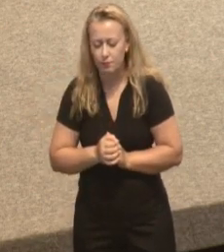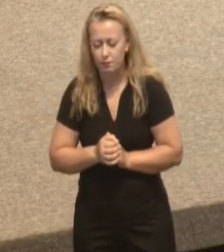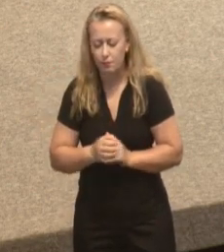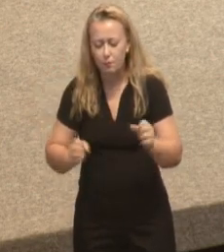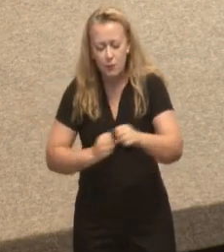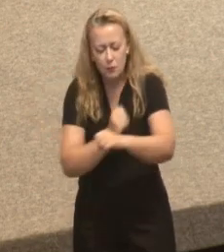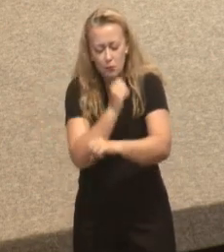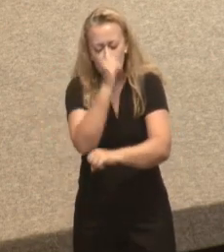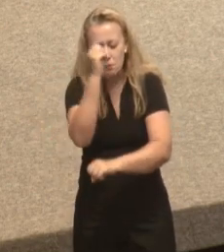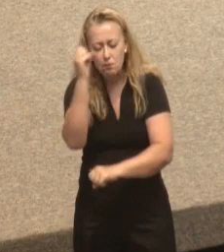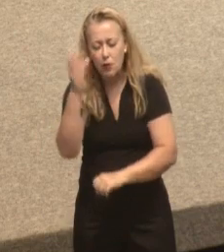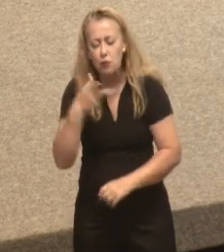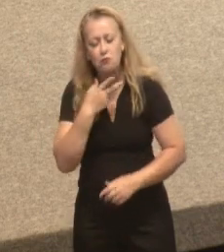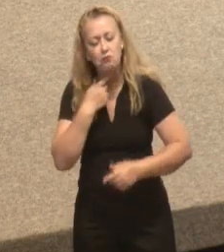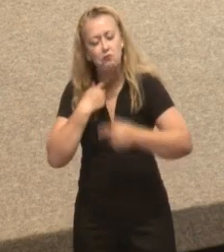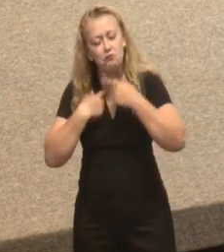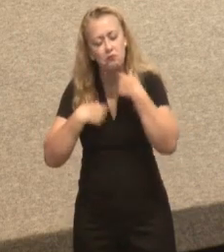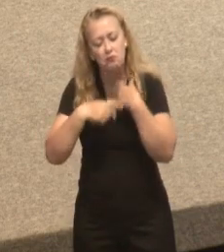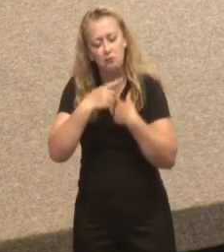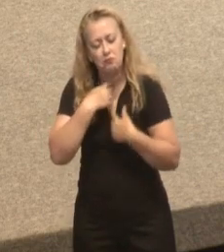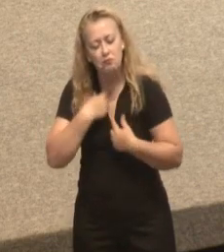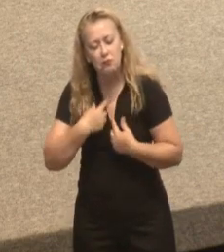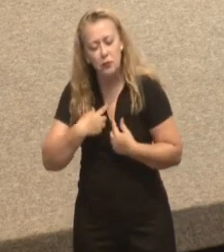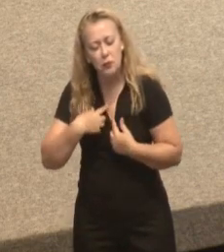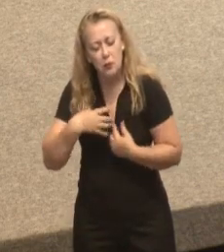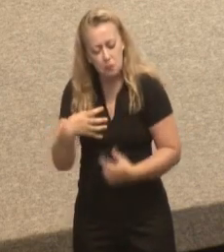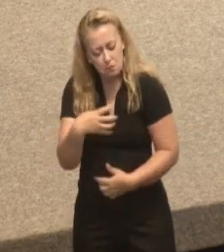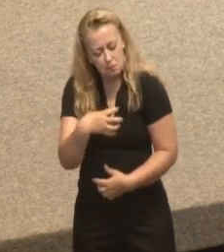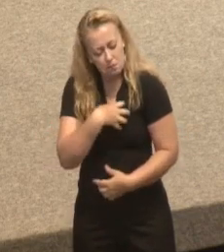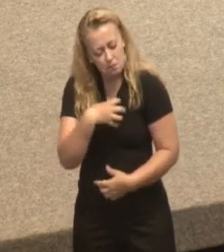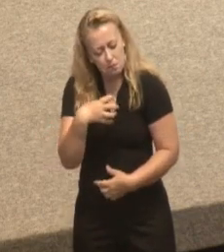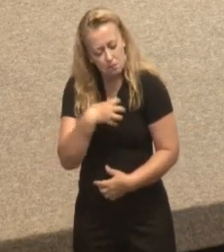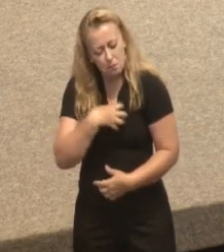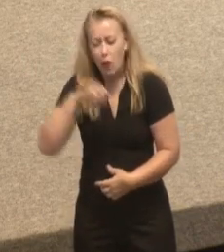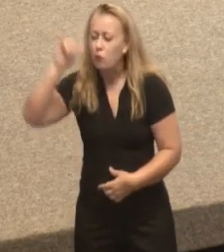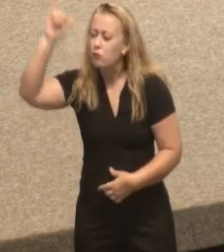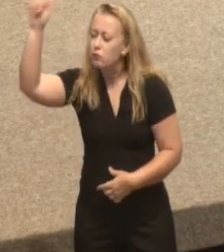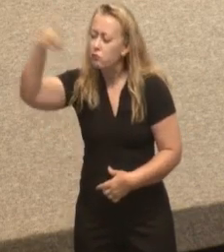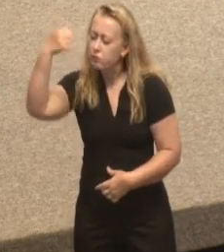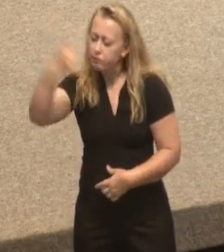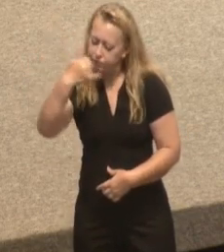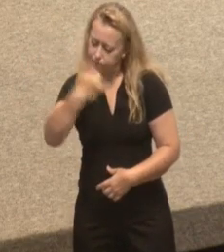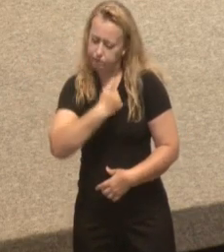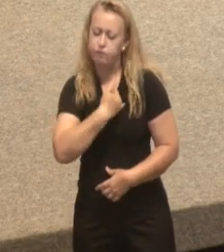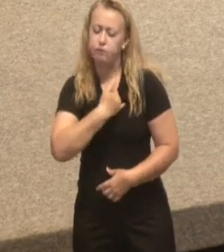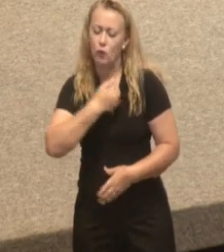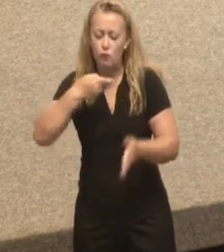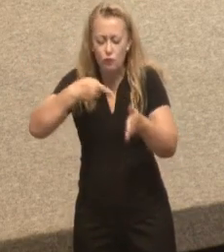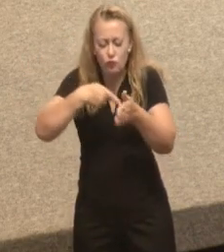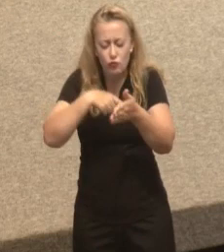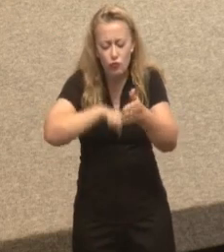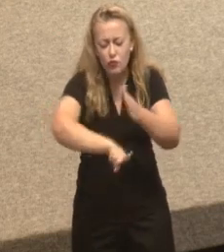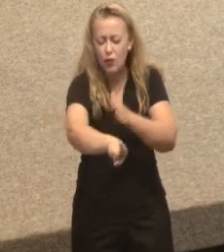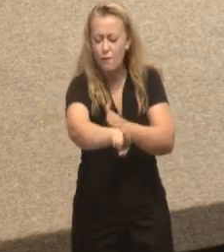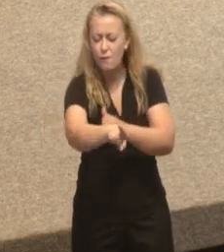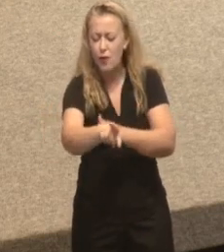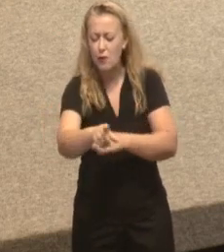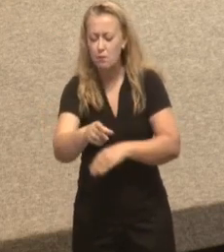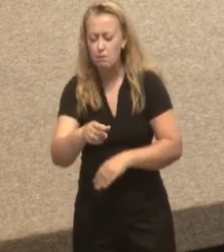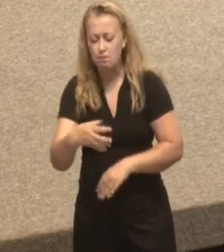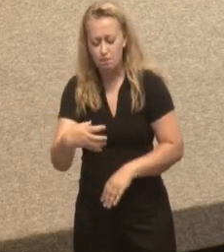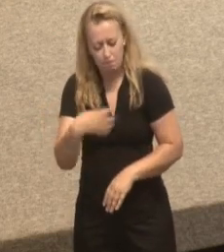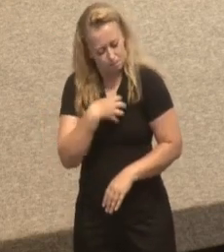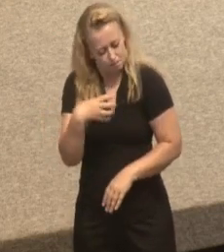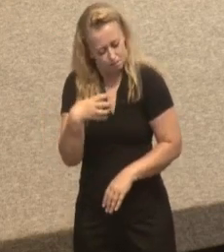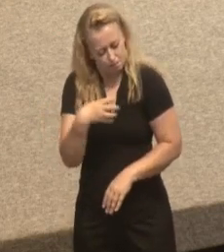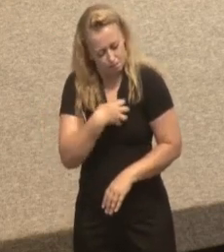nosso desejo, Senhor, de ouvir a Tua voz, de ouvir o Teu desafio, de sermos impactados com a Tua